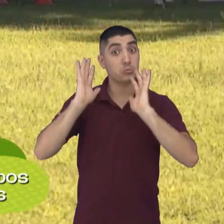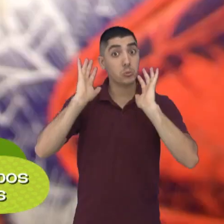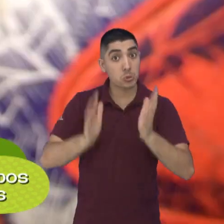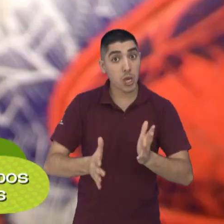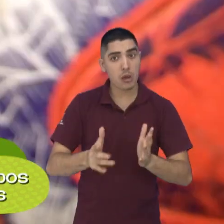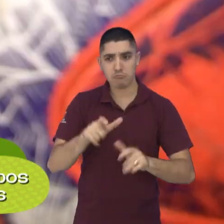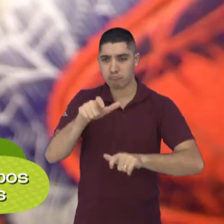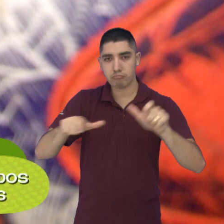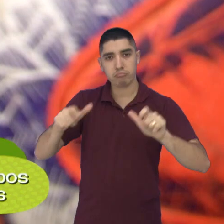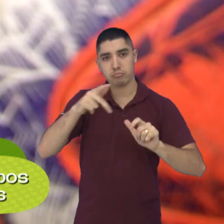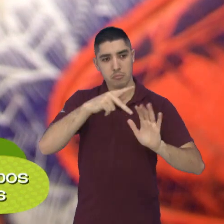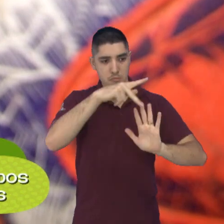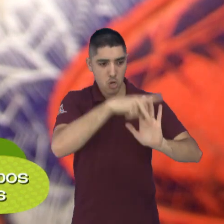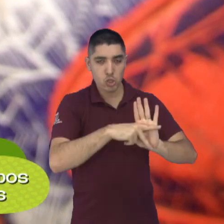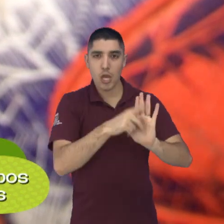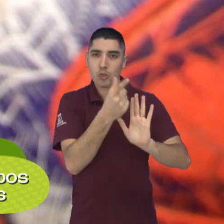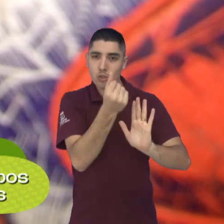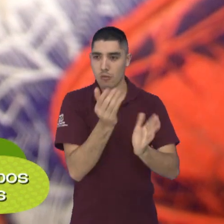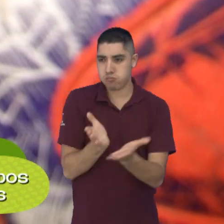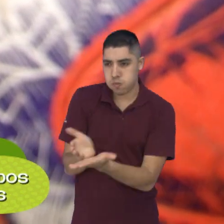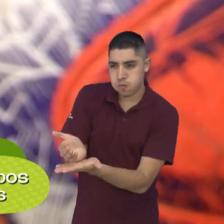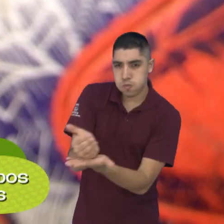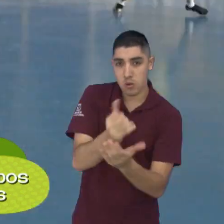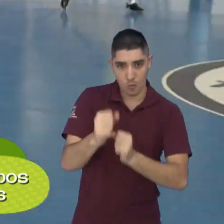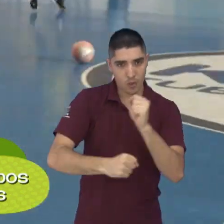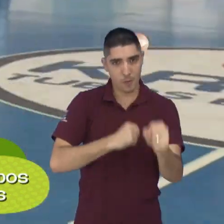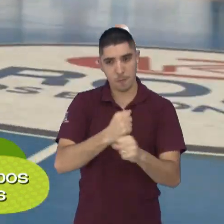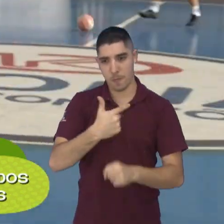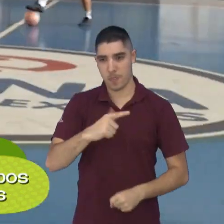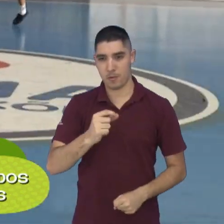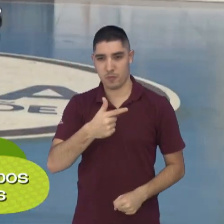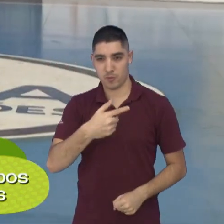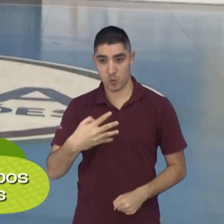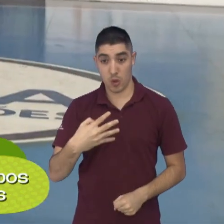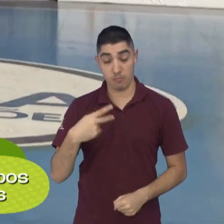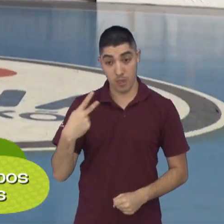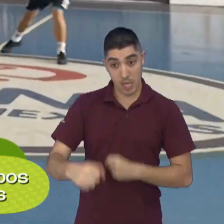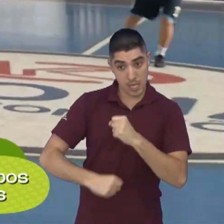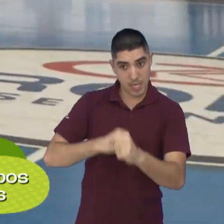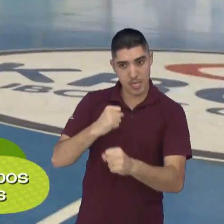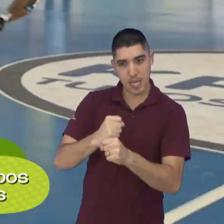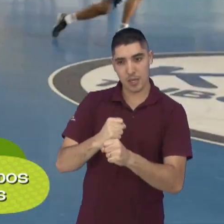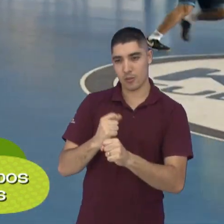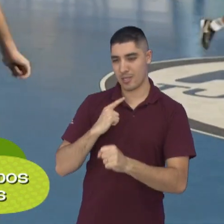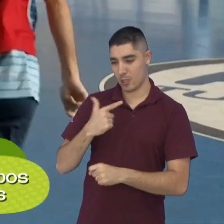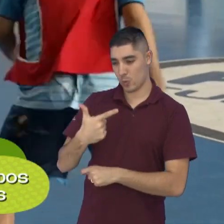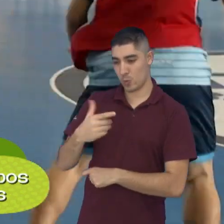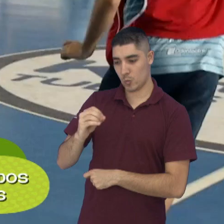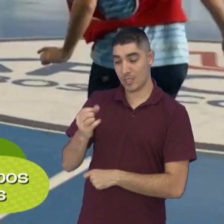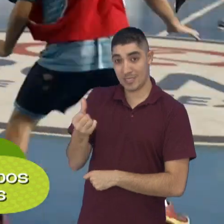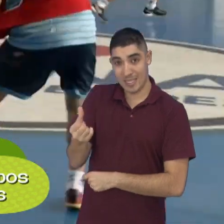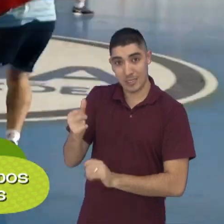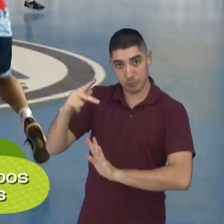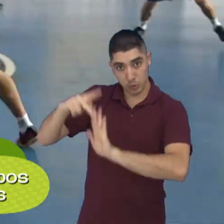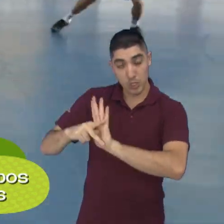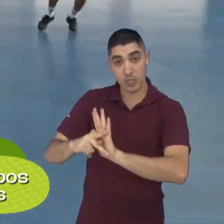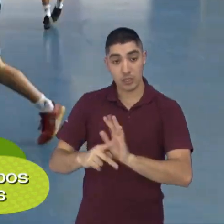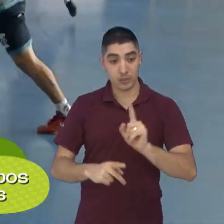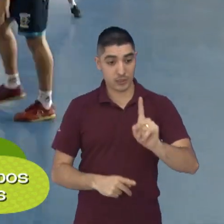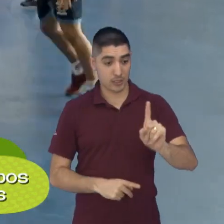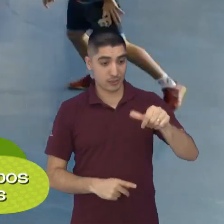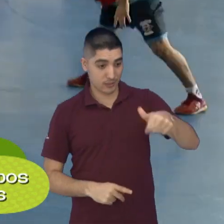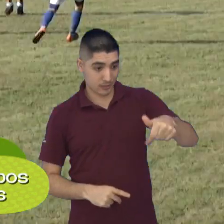número de projetos captados em 2024. Vamos, TP! Neste ano, dos 206 projetos aprovados, 176